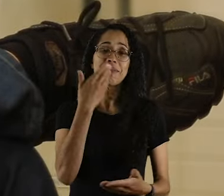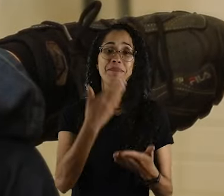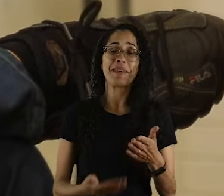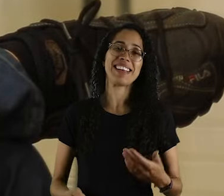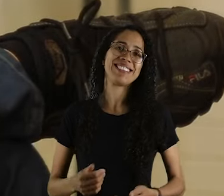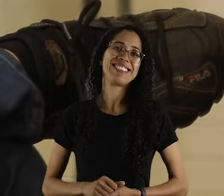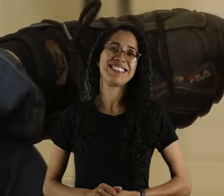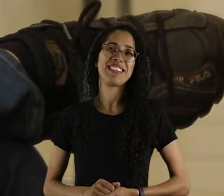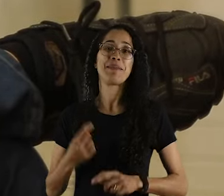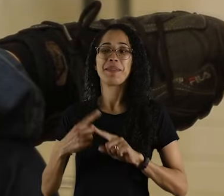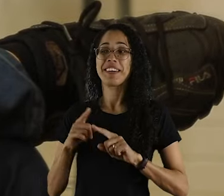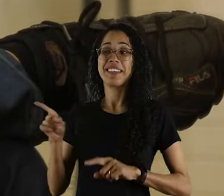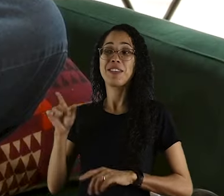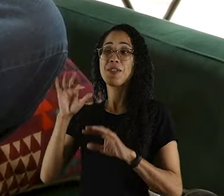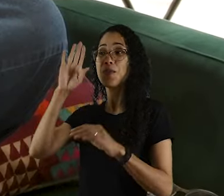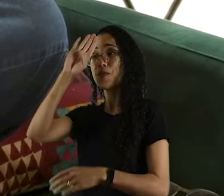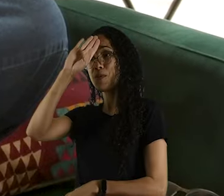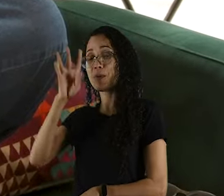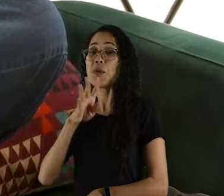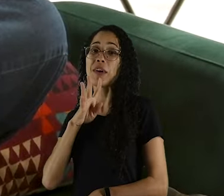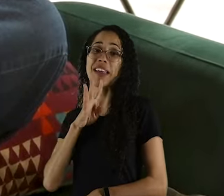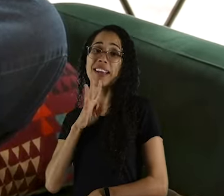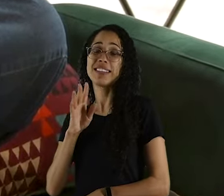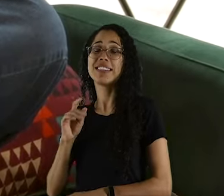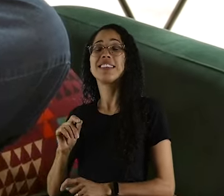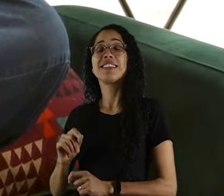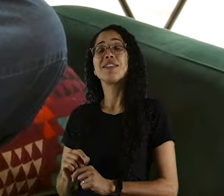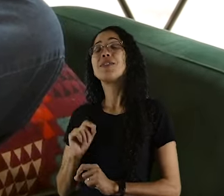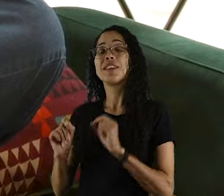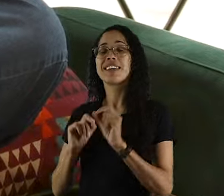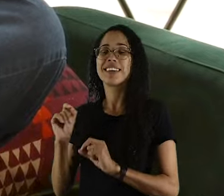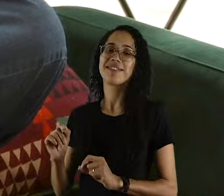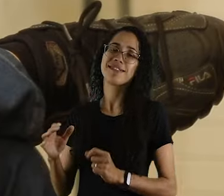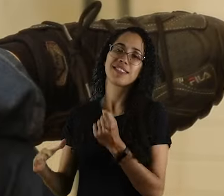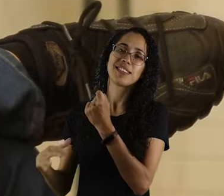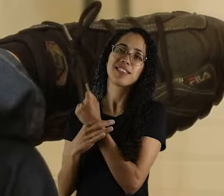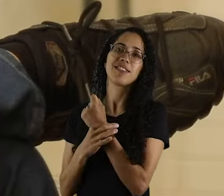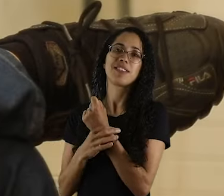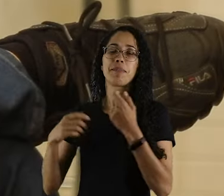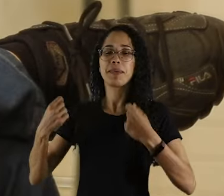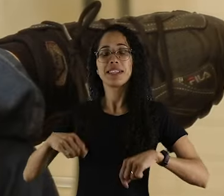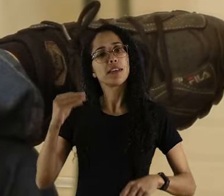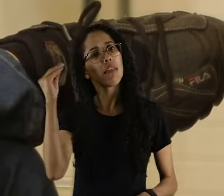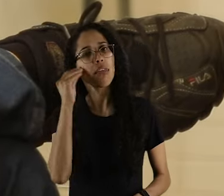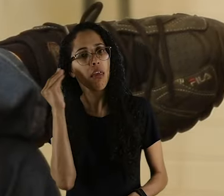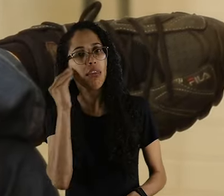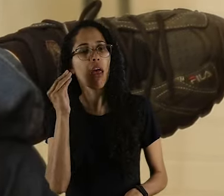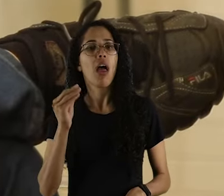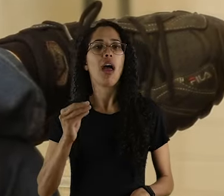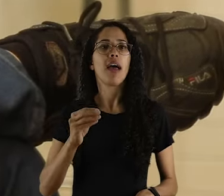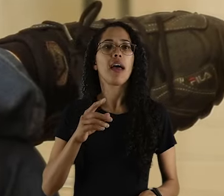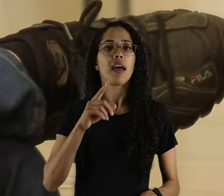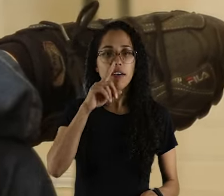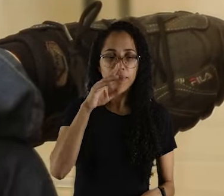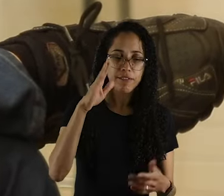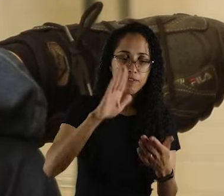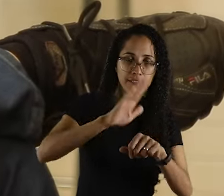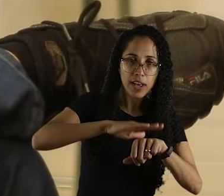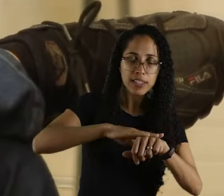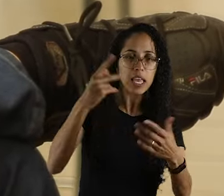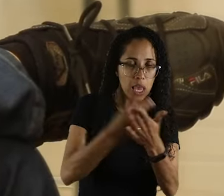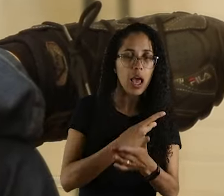só conhecem a parte segura. Tem que apostar. Tu tem que arriscar. E se der errado, faz de novo. E se der errado,